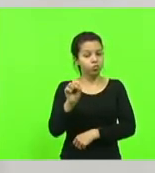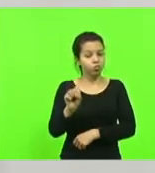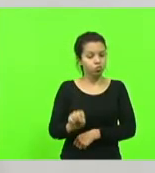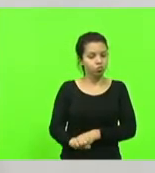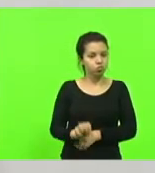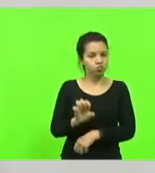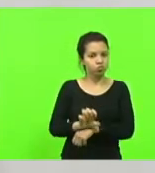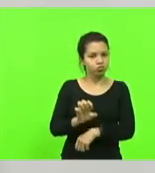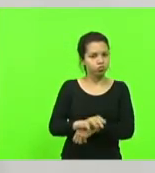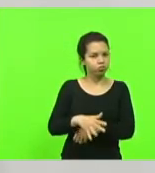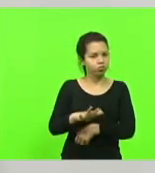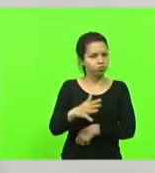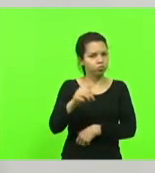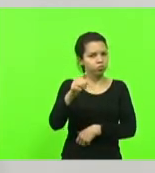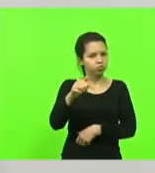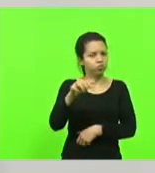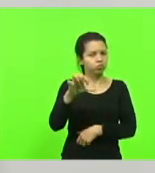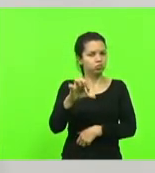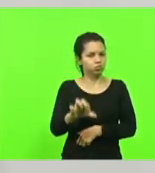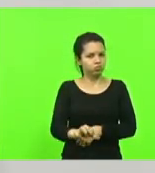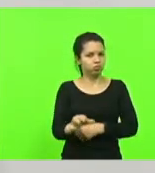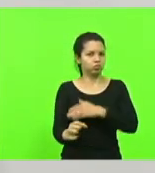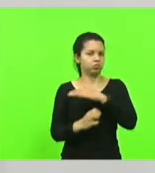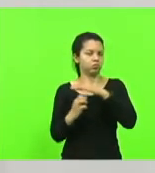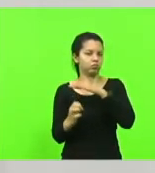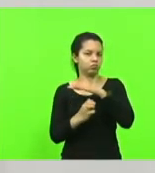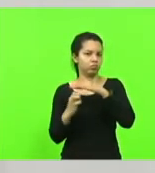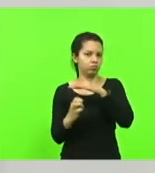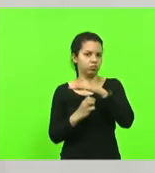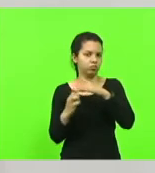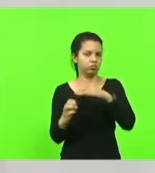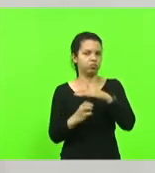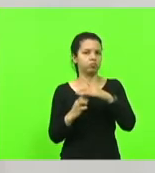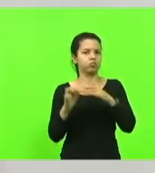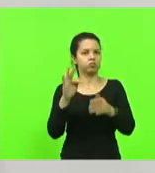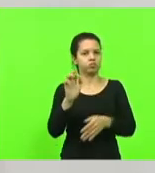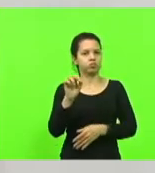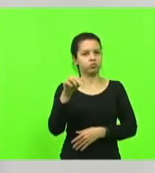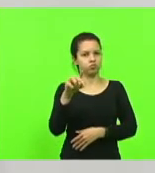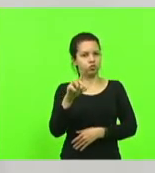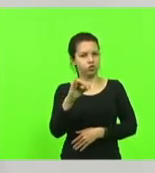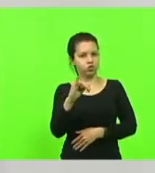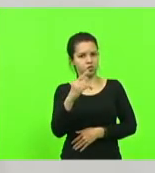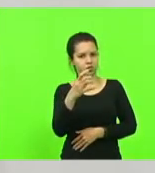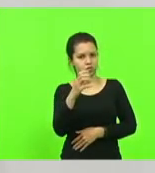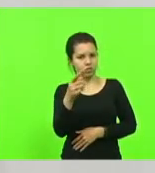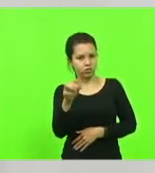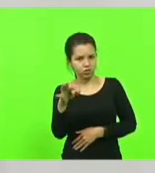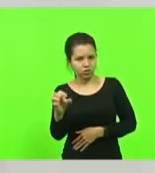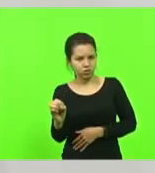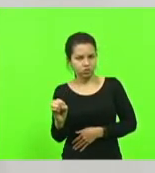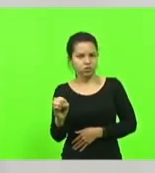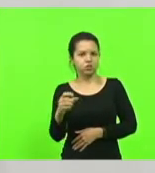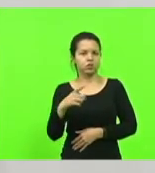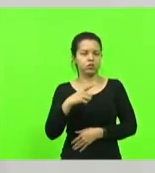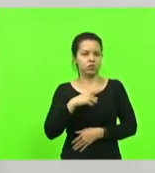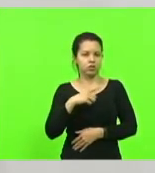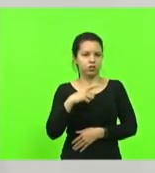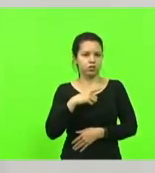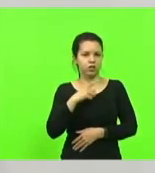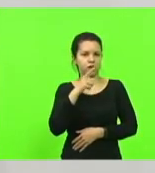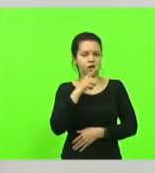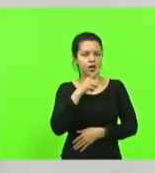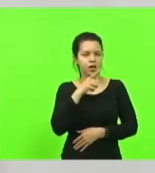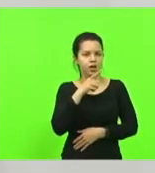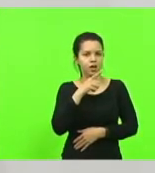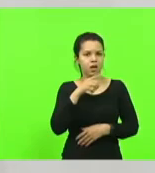são 79 empresas de fundição que têm o descarte dessa areia e